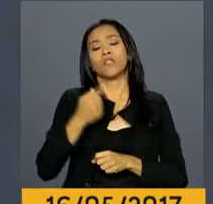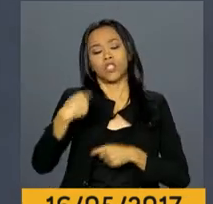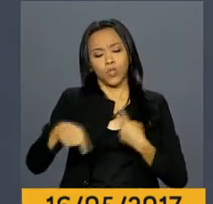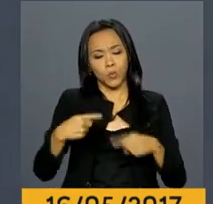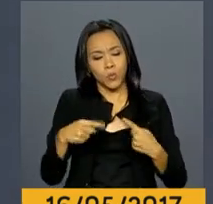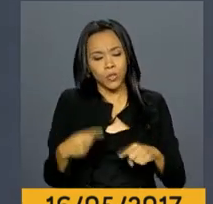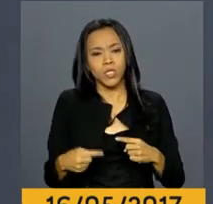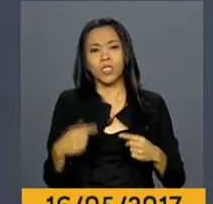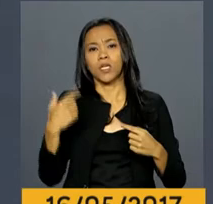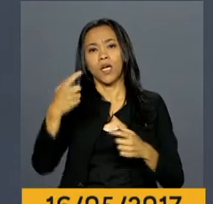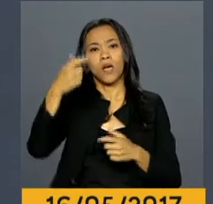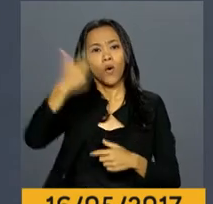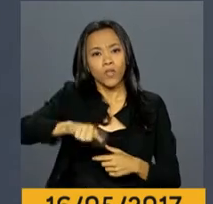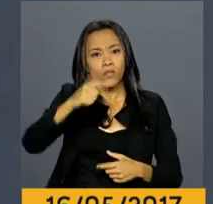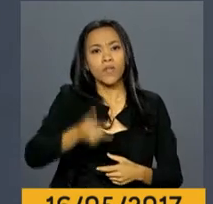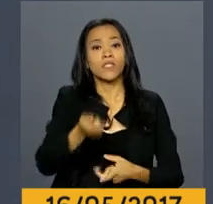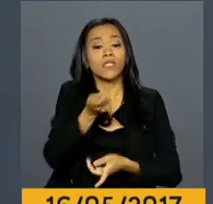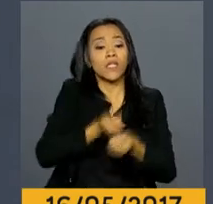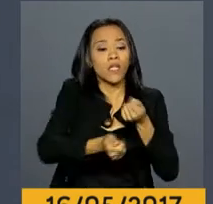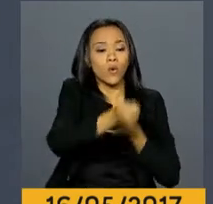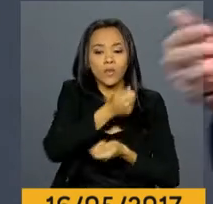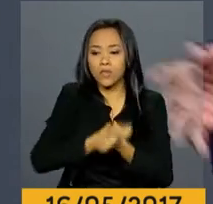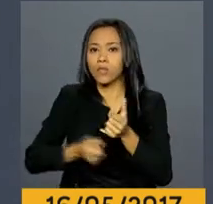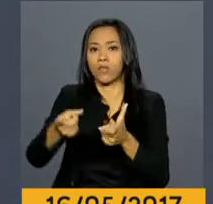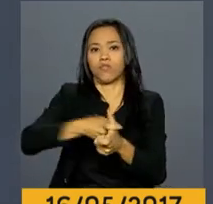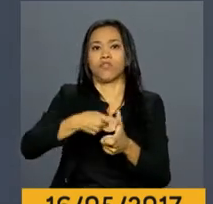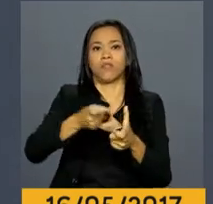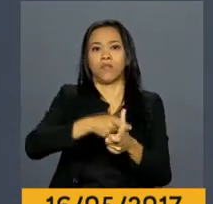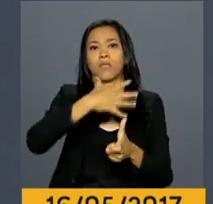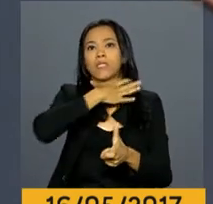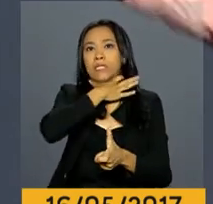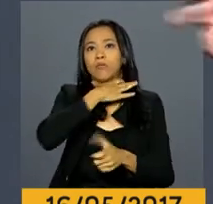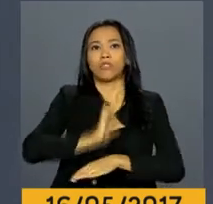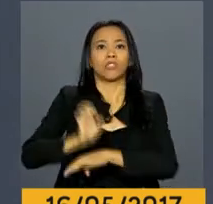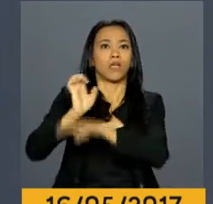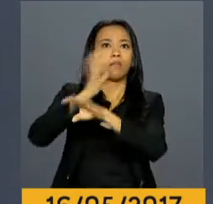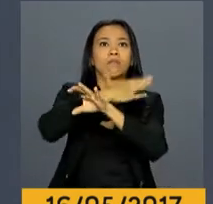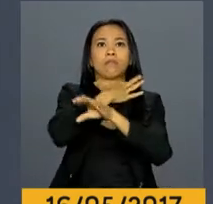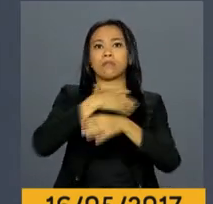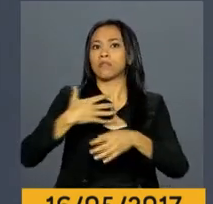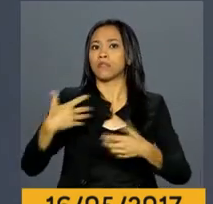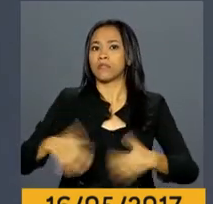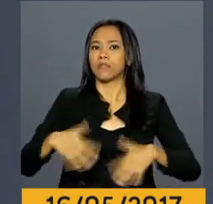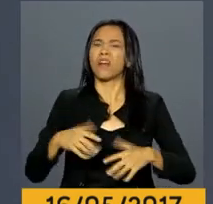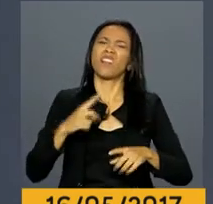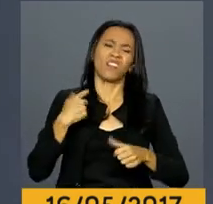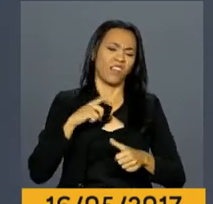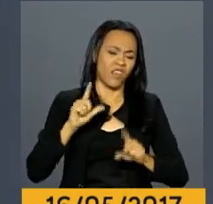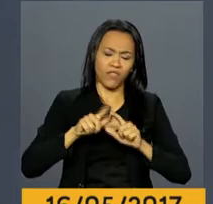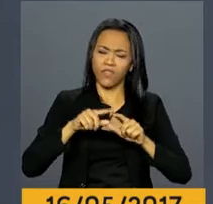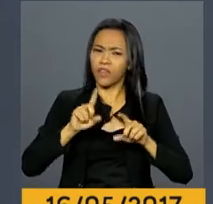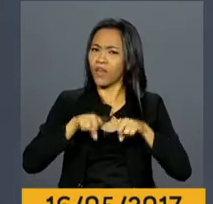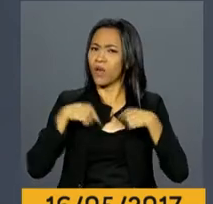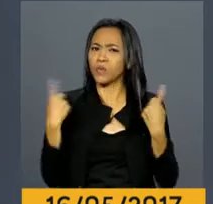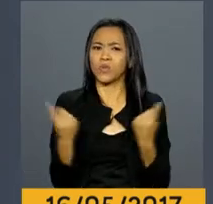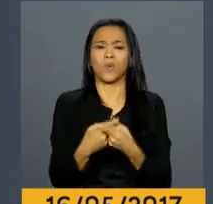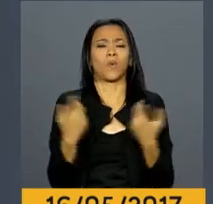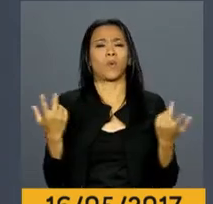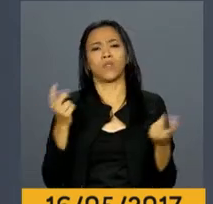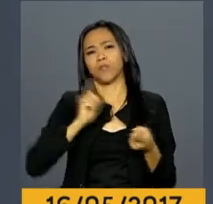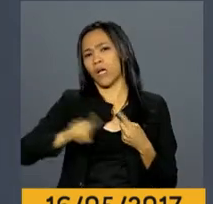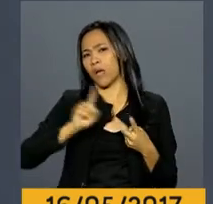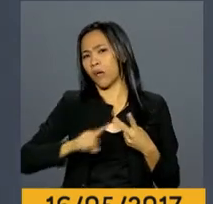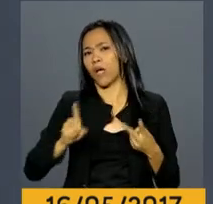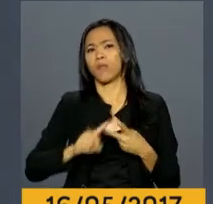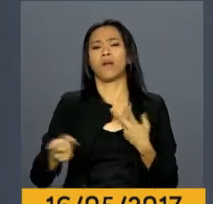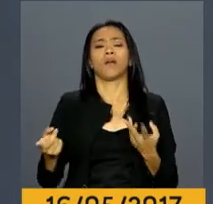da dívida com os estados. E aquilo gerou reuniões do Legislativo, reuniões do Executivo, foi muito bem.